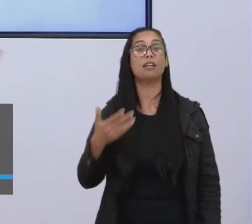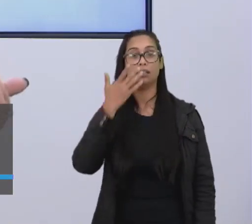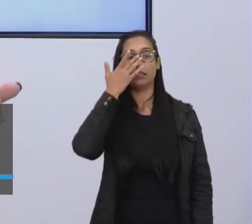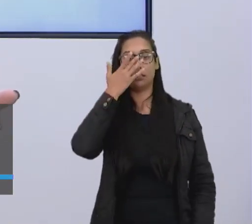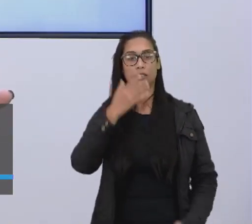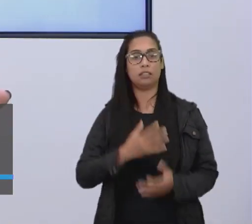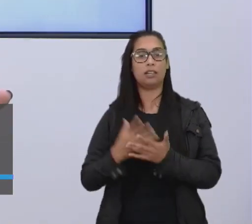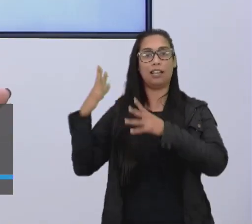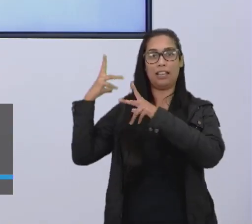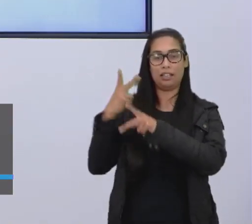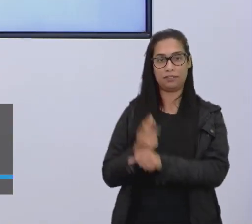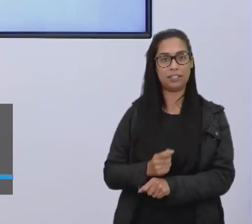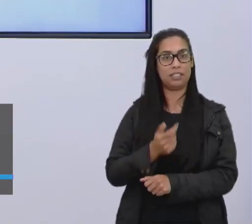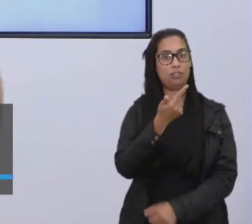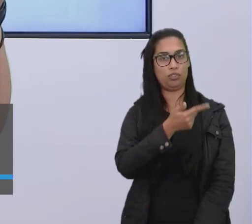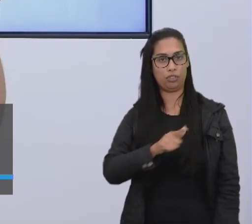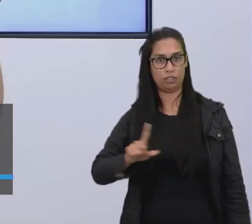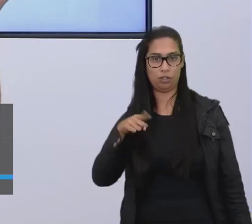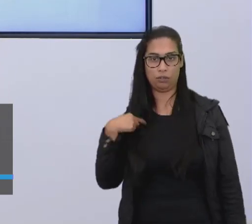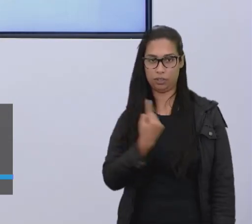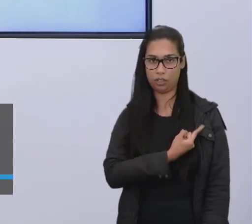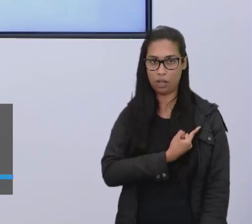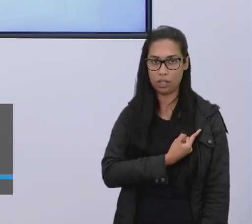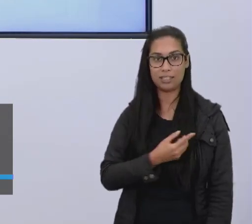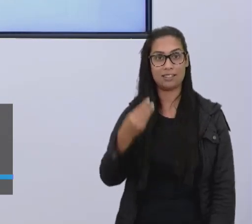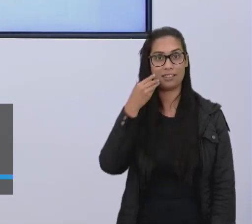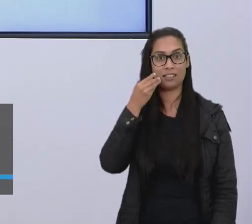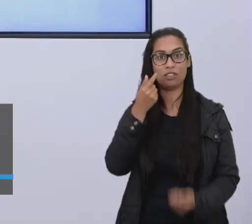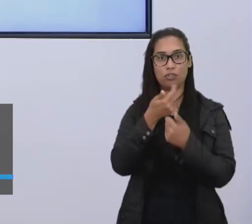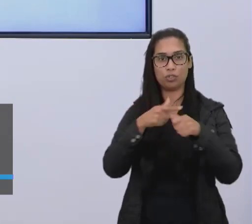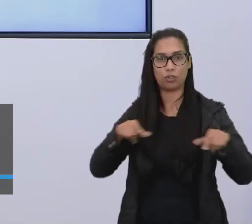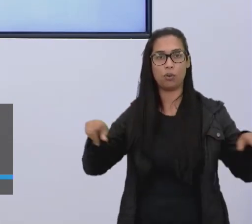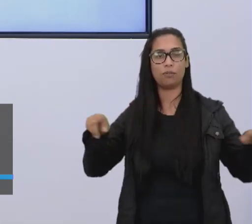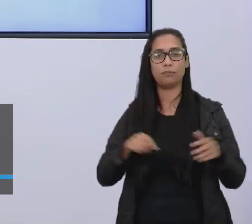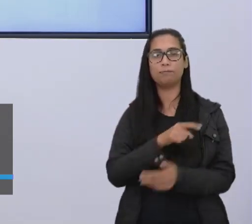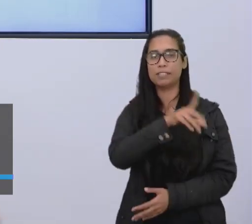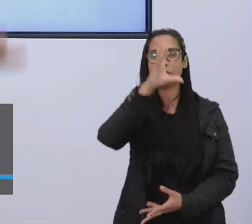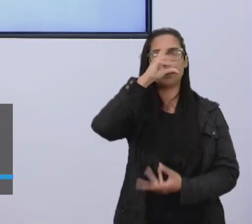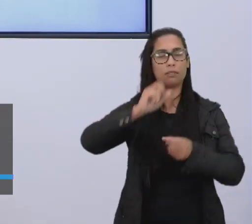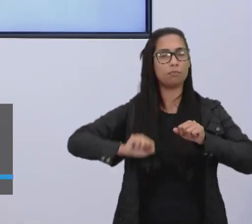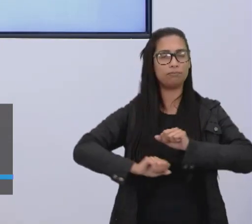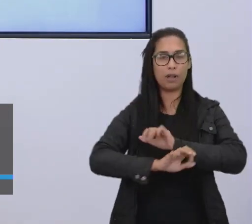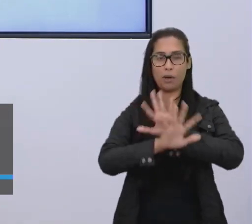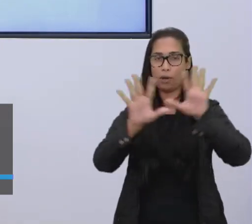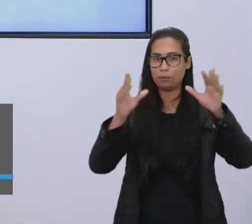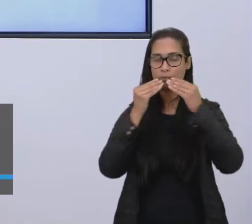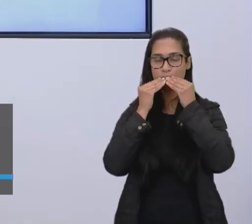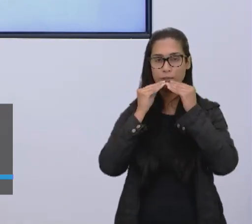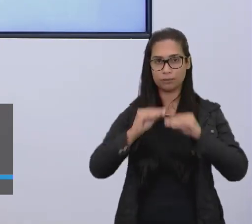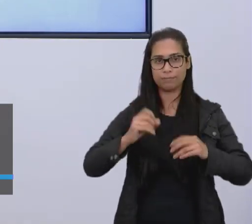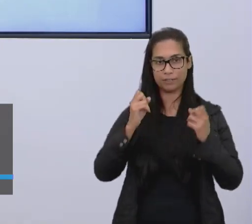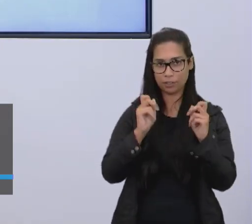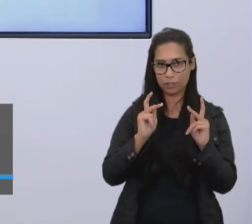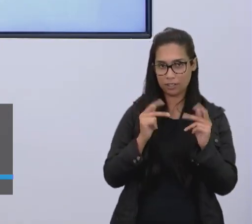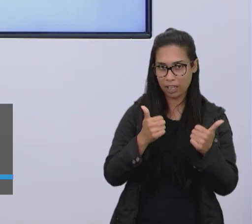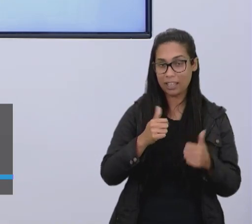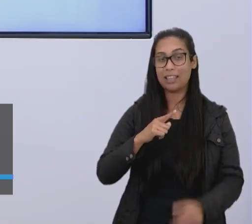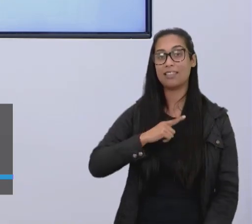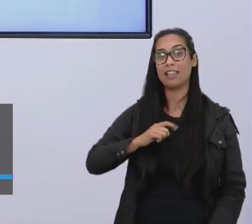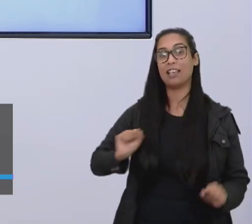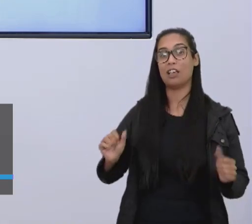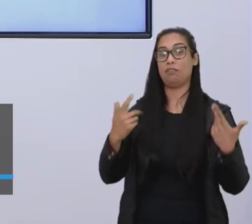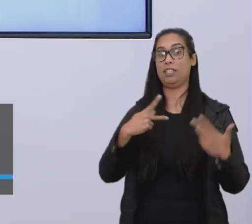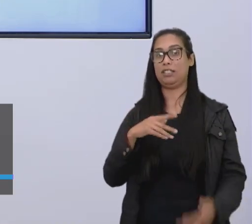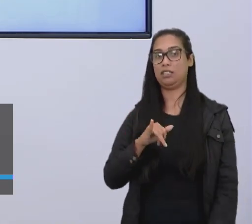mesma recapitulação que da última aula pra gente fazer uma linha assim, ó, pra ficar chuchuzinho amarrado. Começamos a falar da festa do peão, e